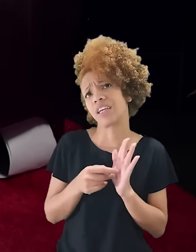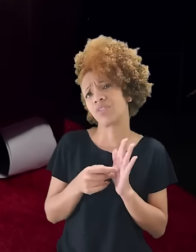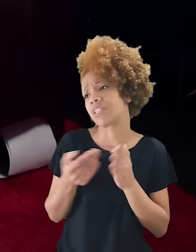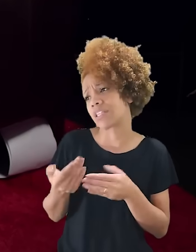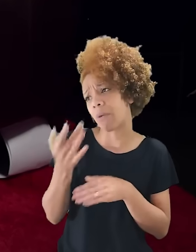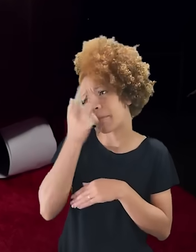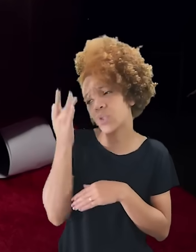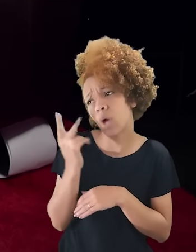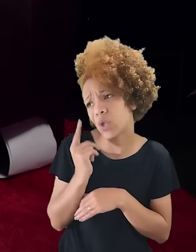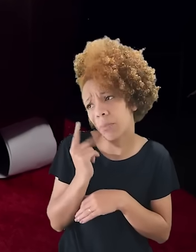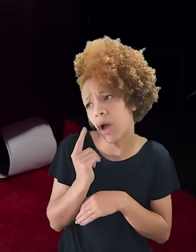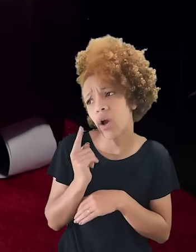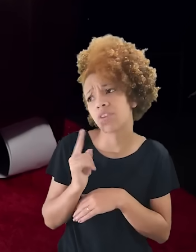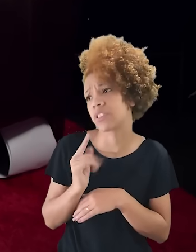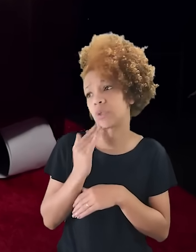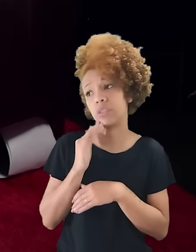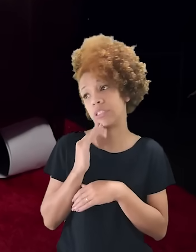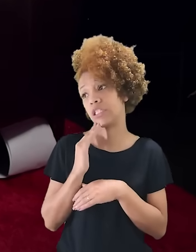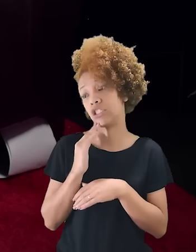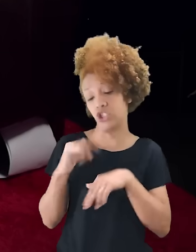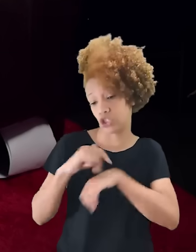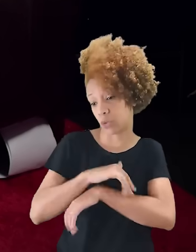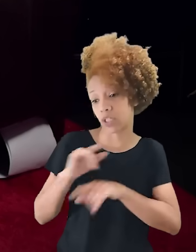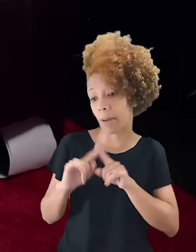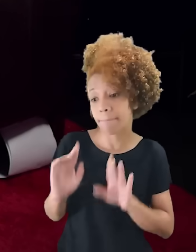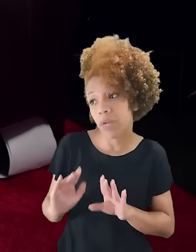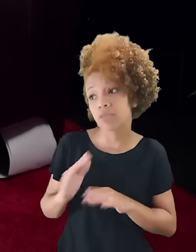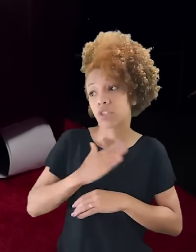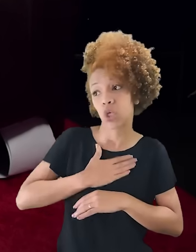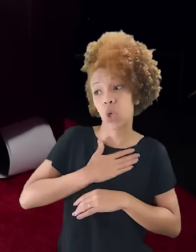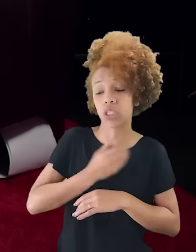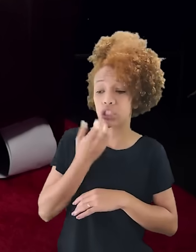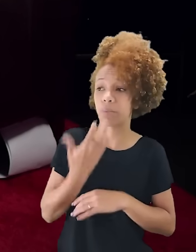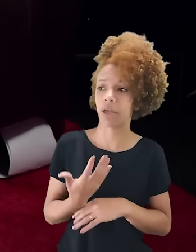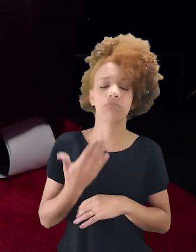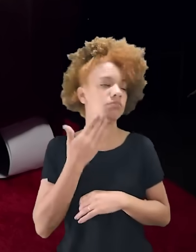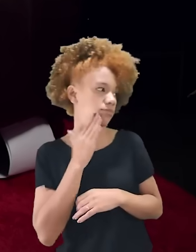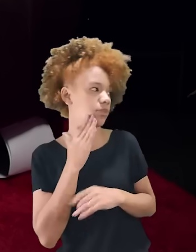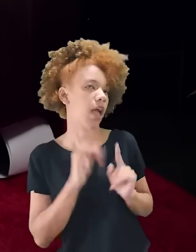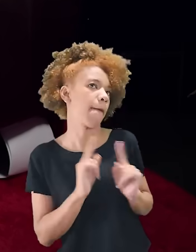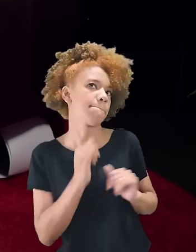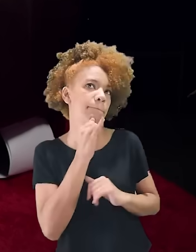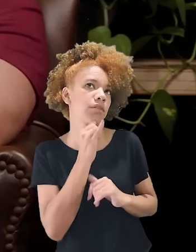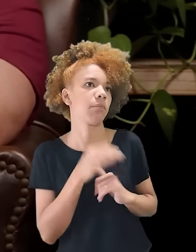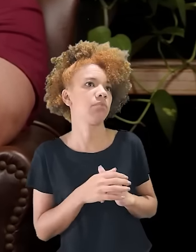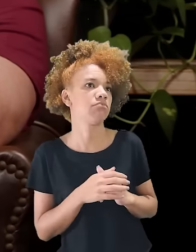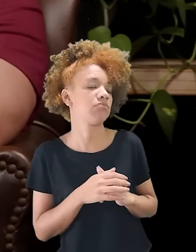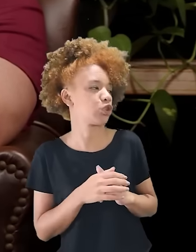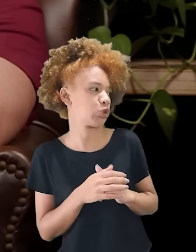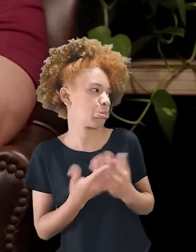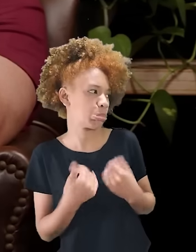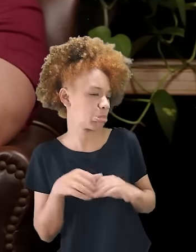significado que você é uma pessoa normal que você não entende de moda mas que você gosta de se vestir bem entendi mas eu tô tipo uma